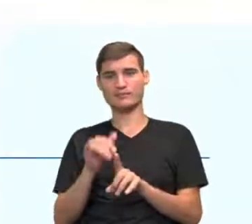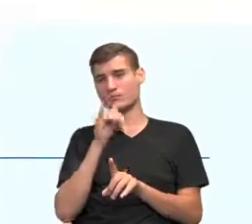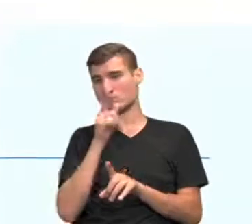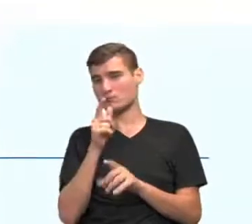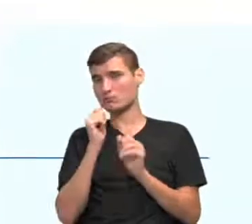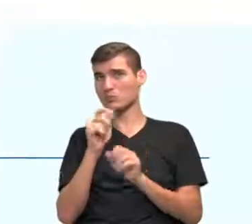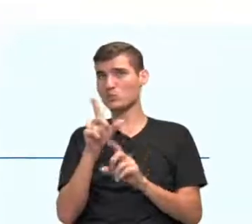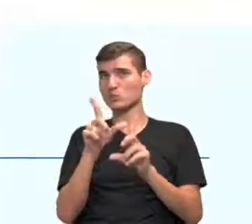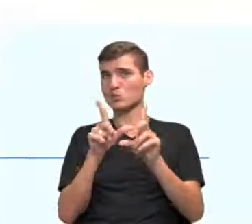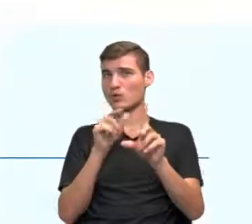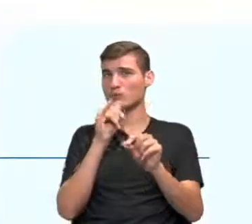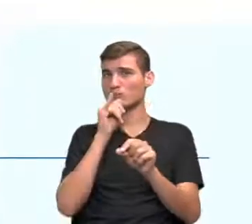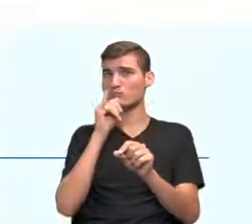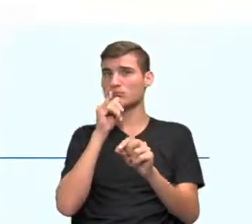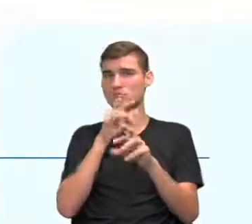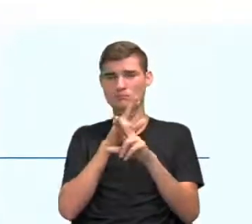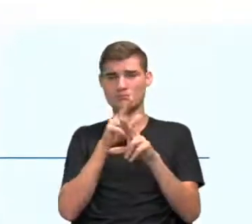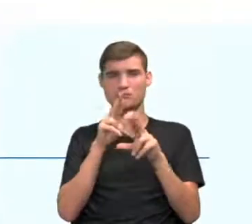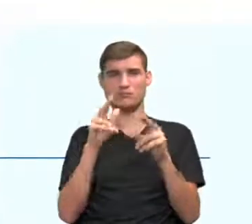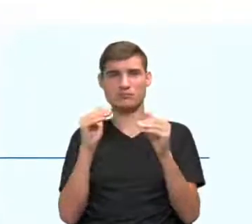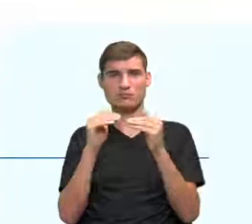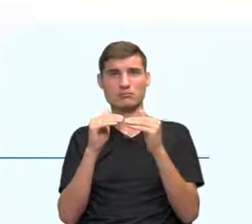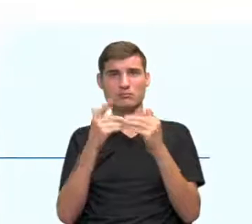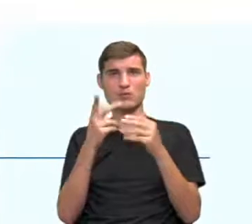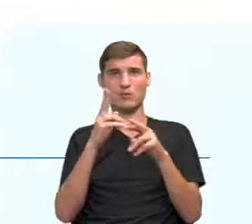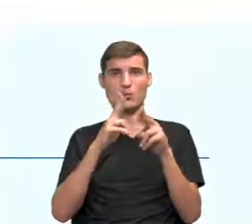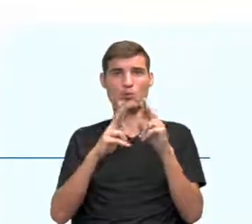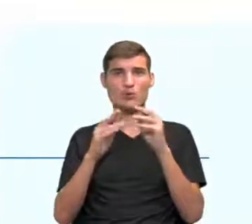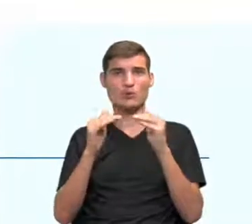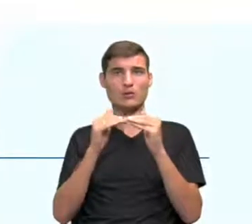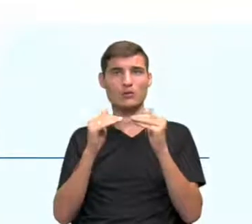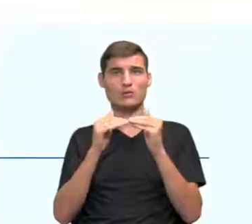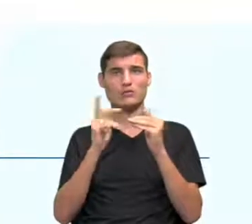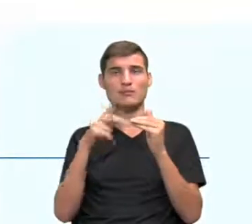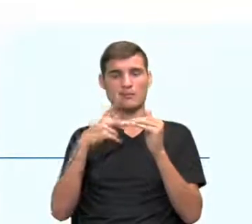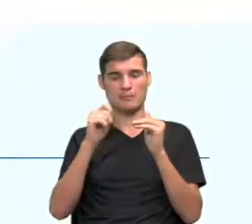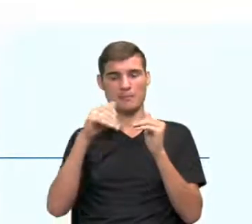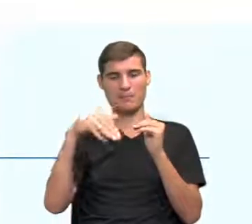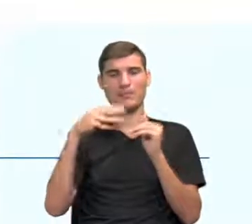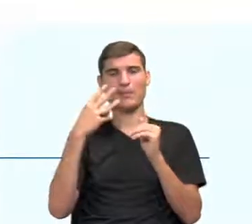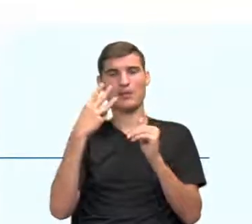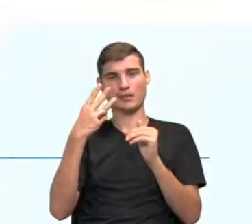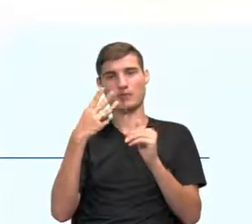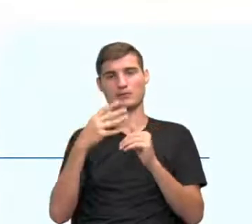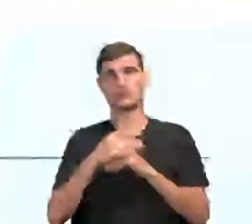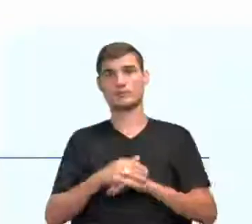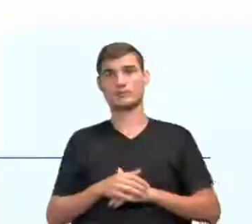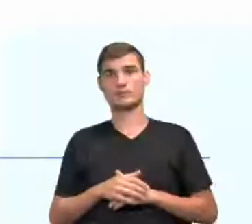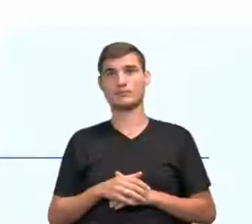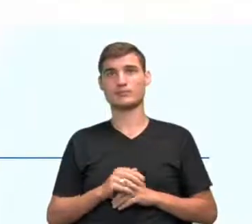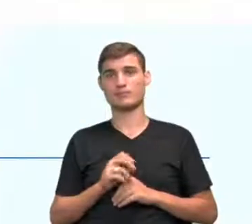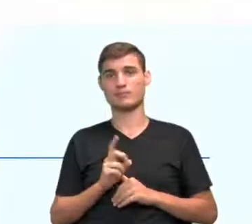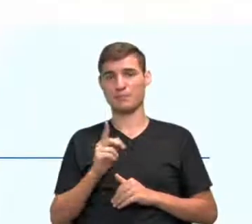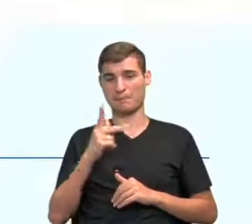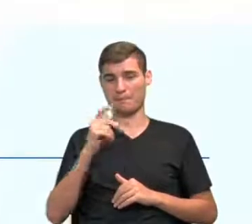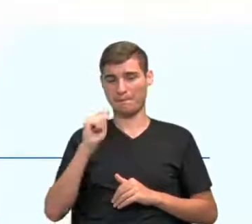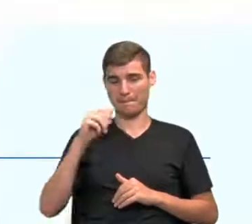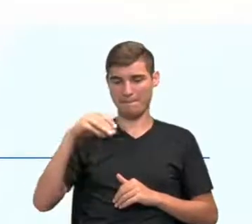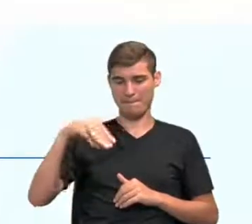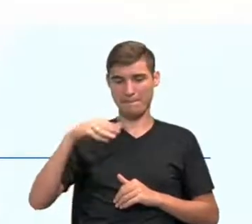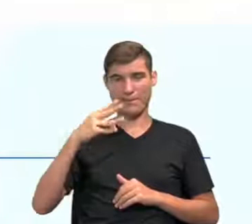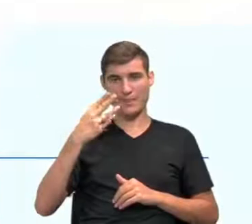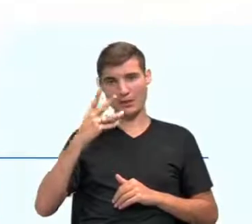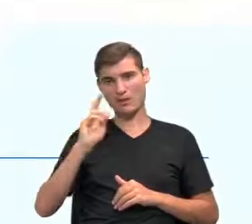escolher entre várias modulações, mas eu vou escolher PAM3. O PAM3, que já